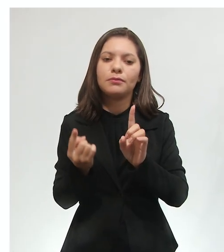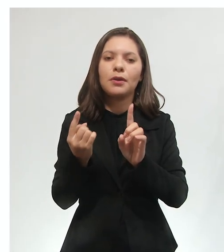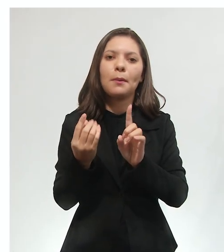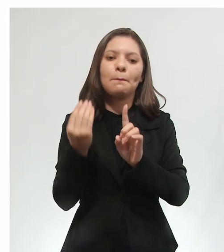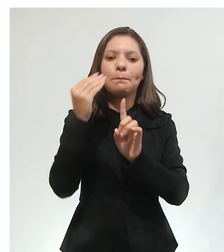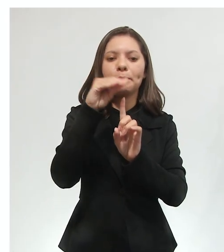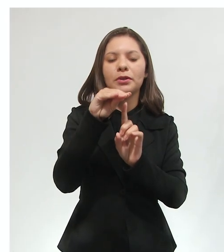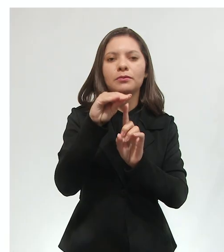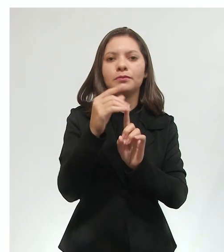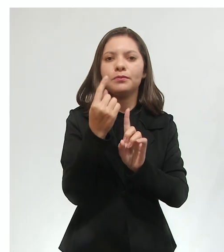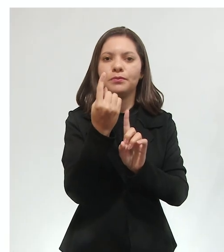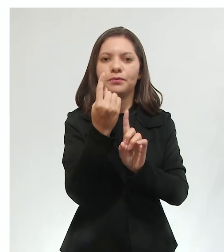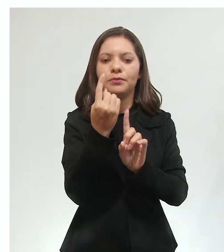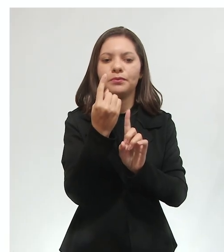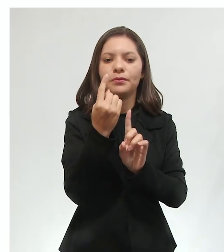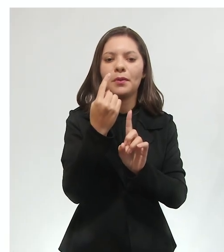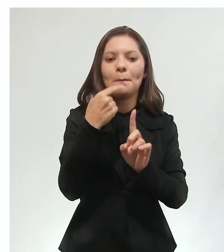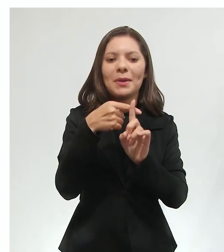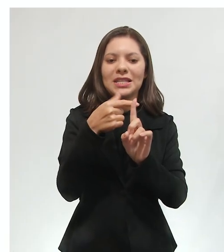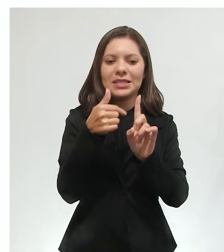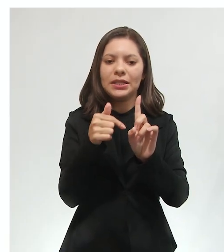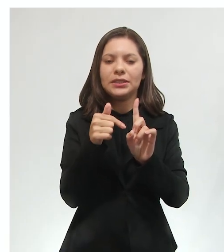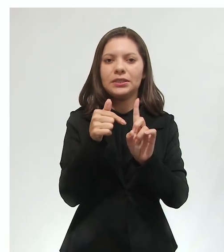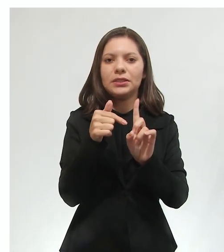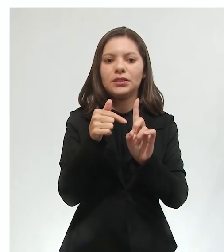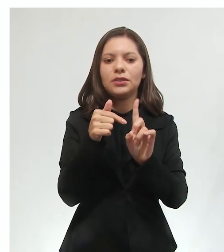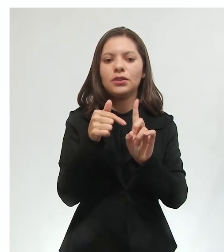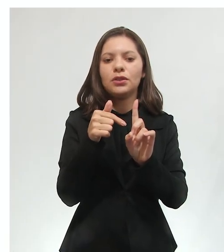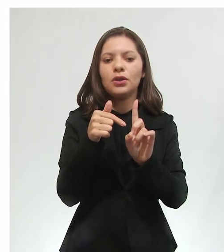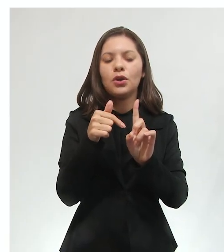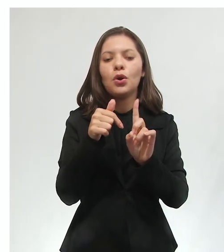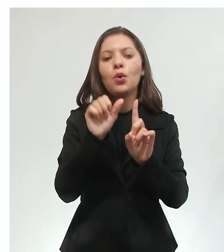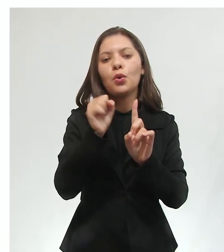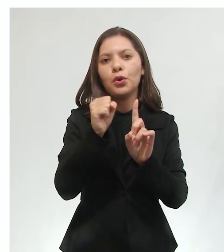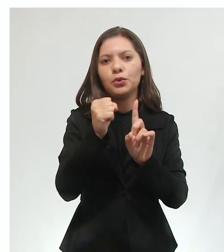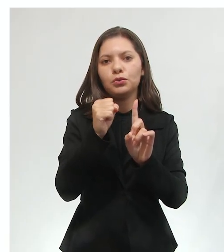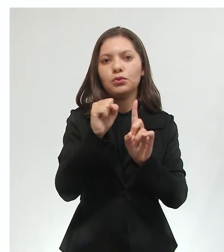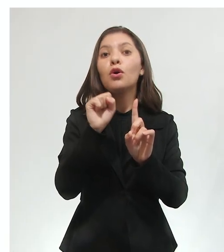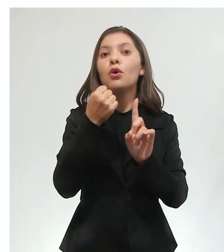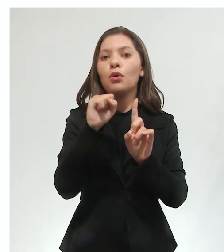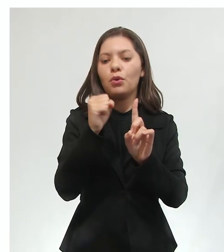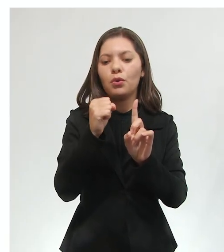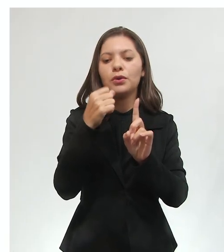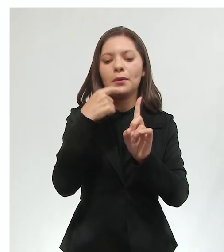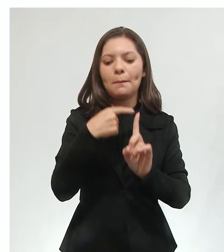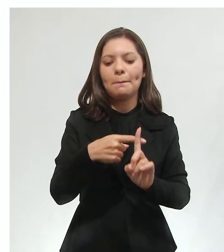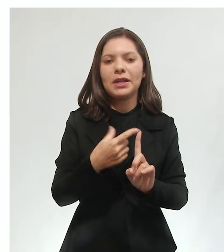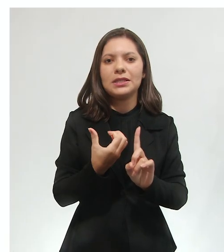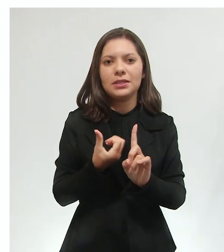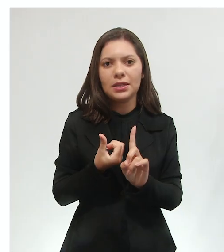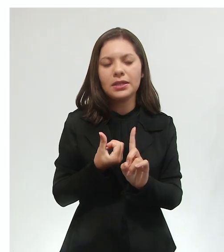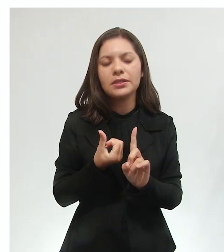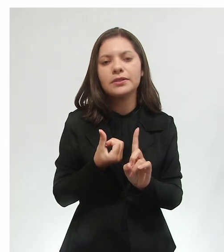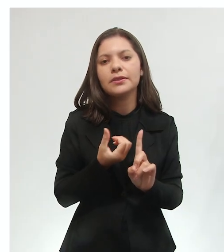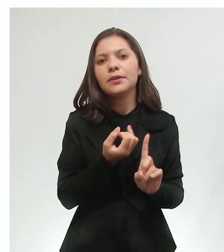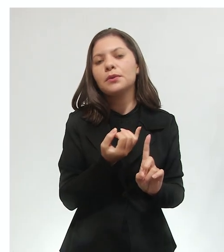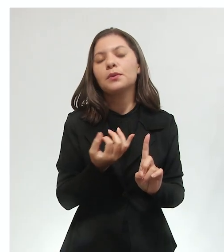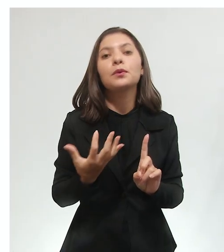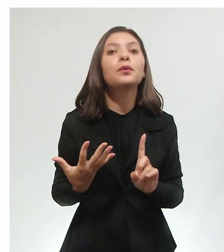dezena mais 7 dezenas, 8 dezenas. 8 dezenas mais 6 dezenas